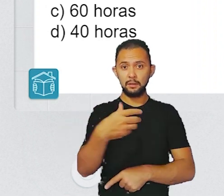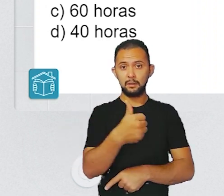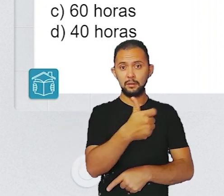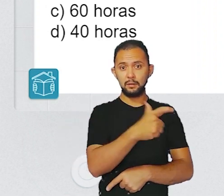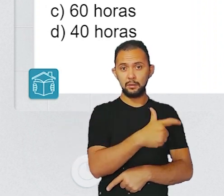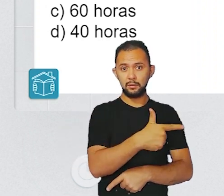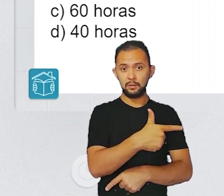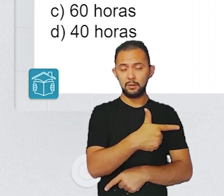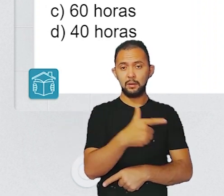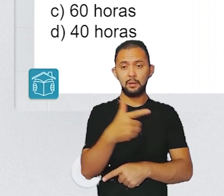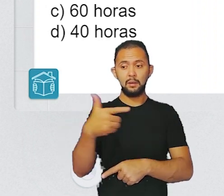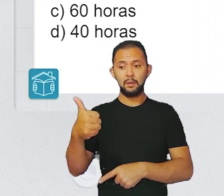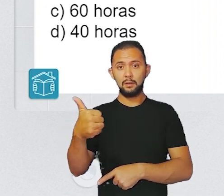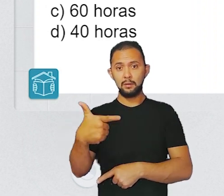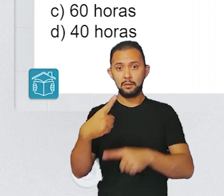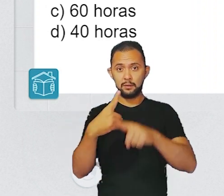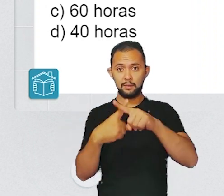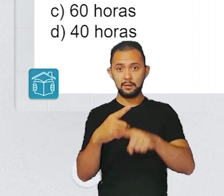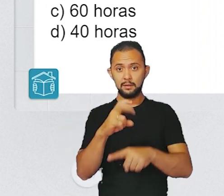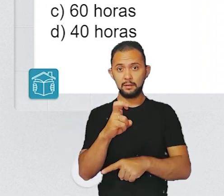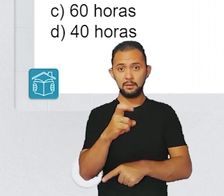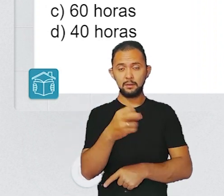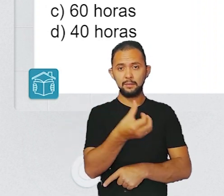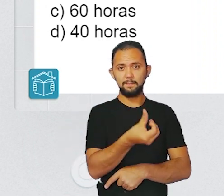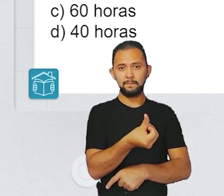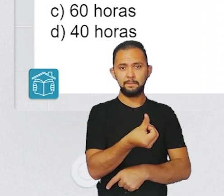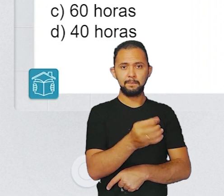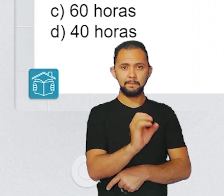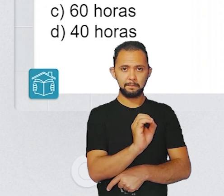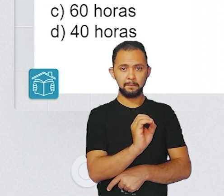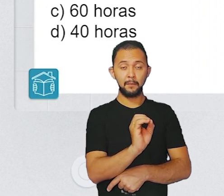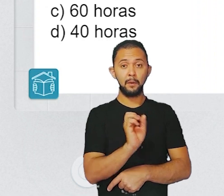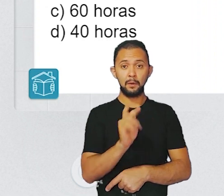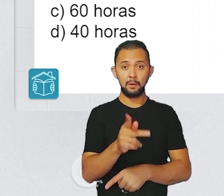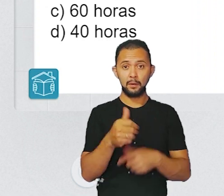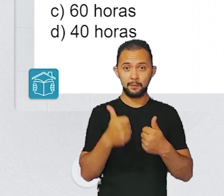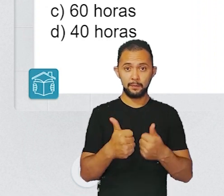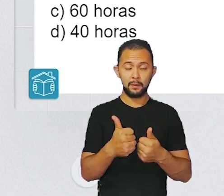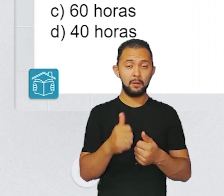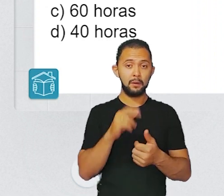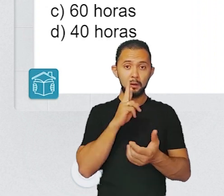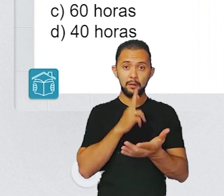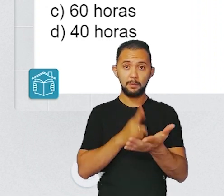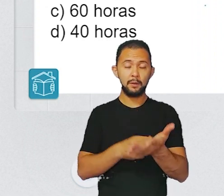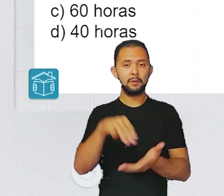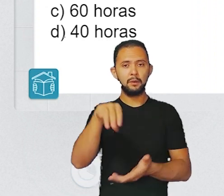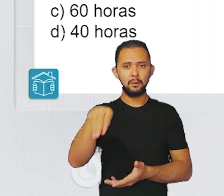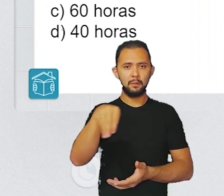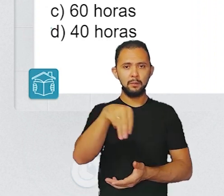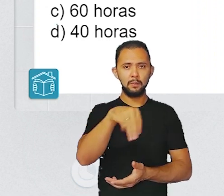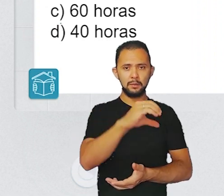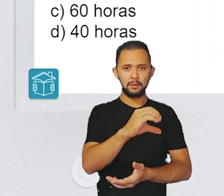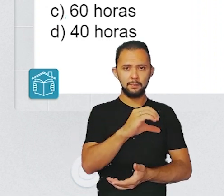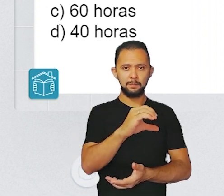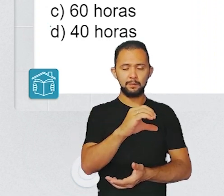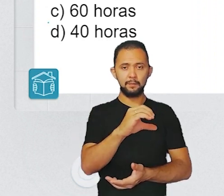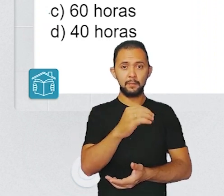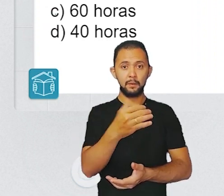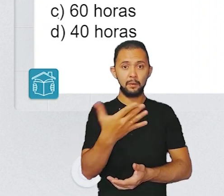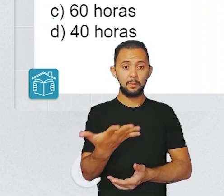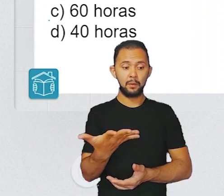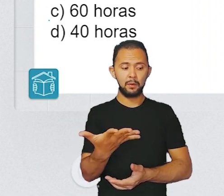vezes 5 é igual a 60. Beleza? Então, esse é o MMC. Resposta